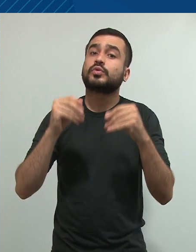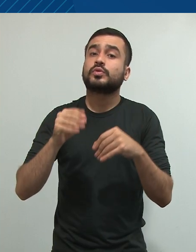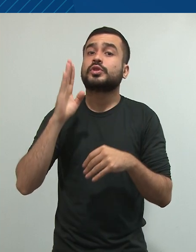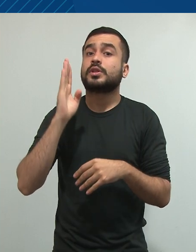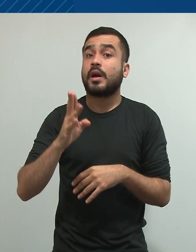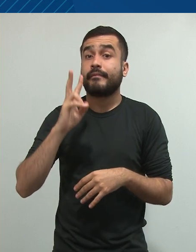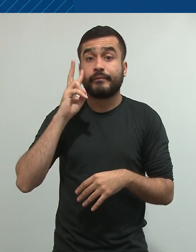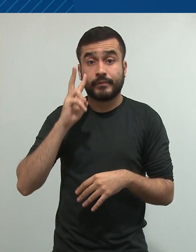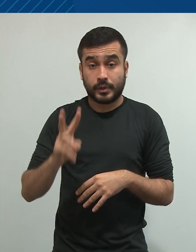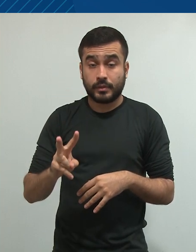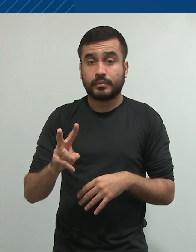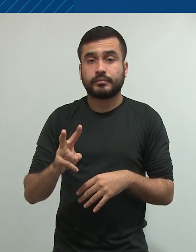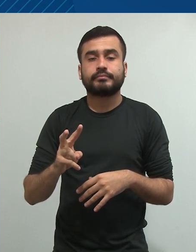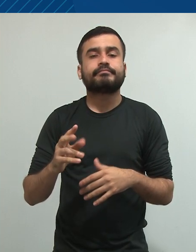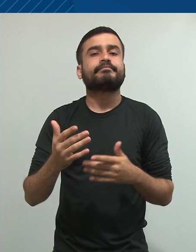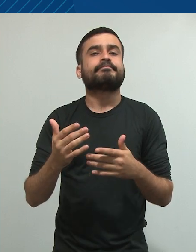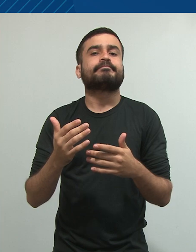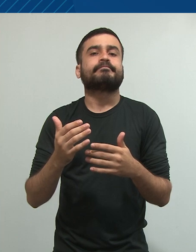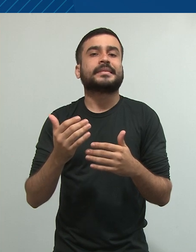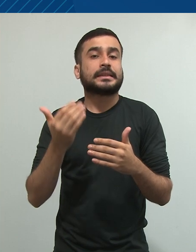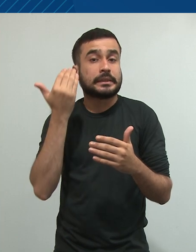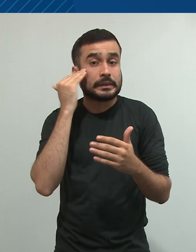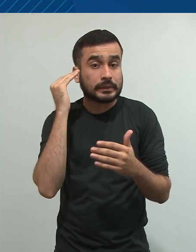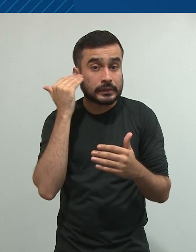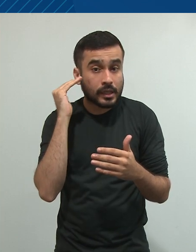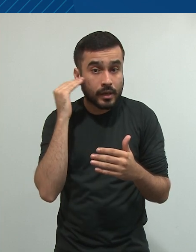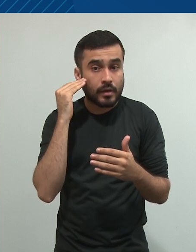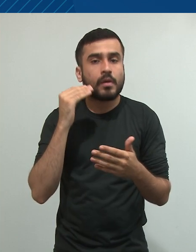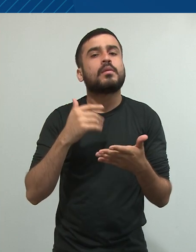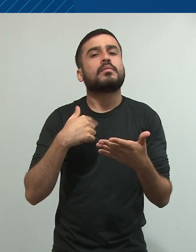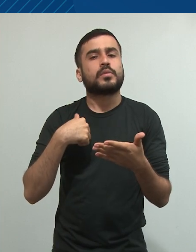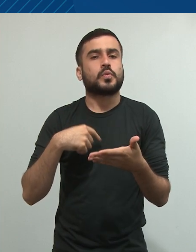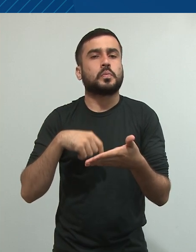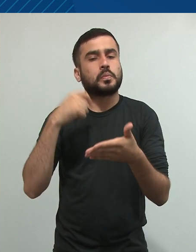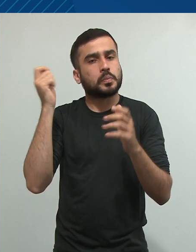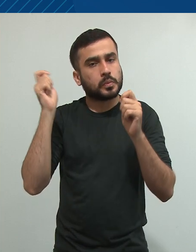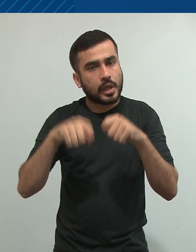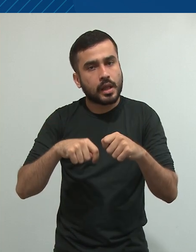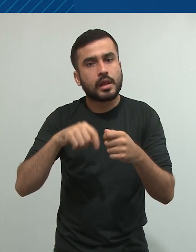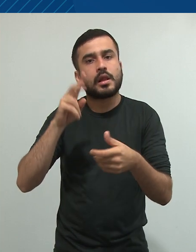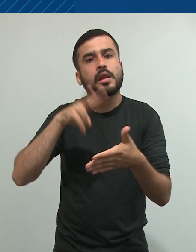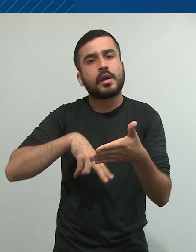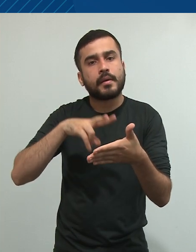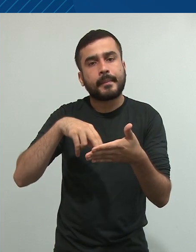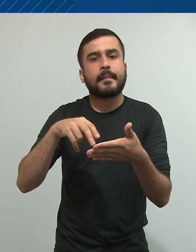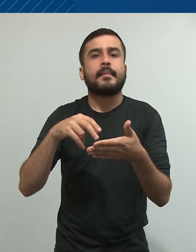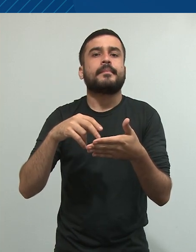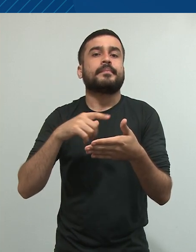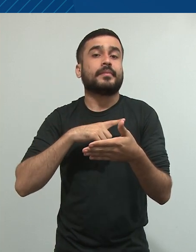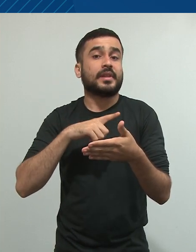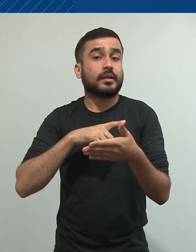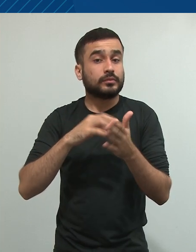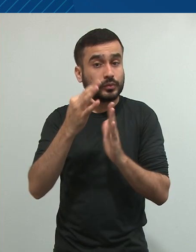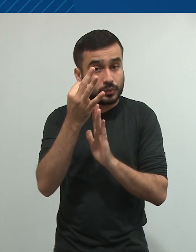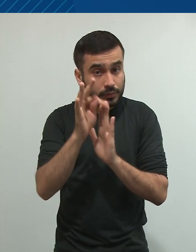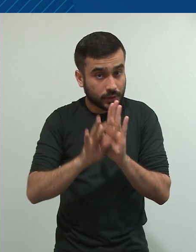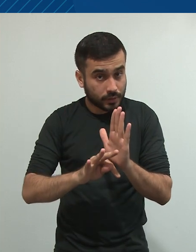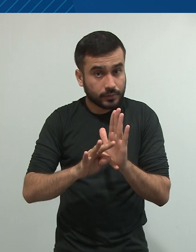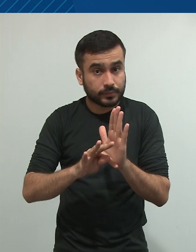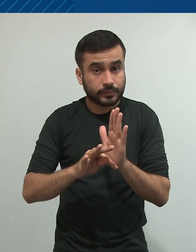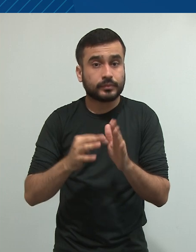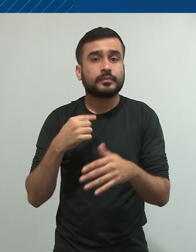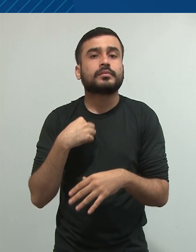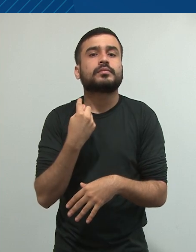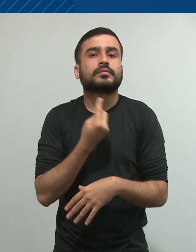uma forma fiel, entendível, legível, né? A importância da esquematização do texto também. A